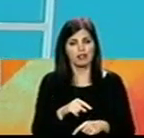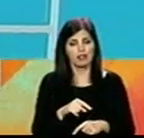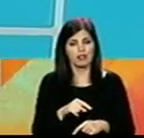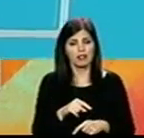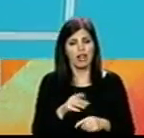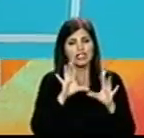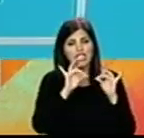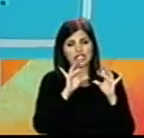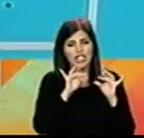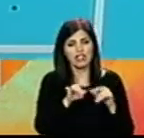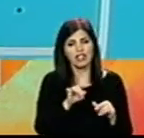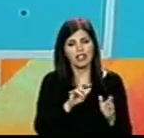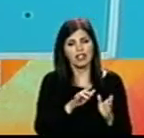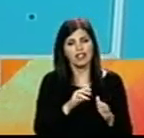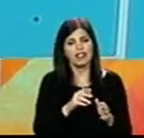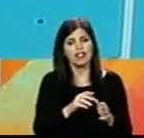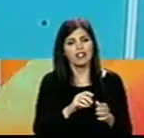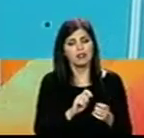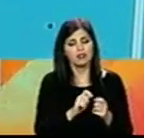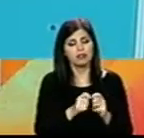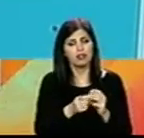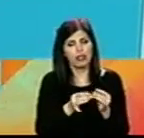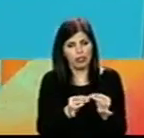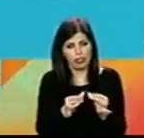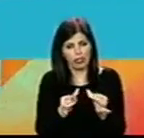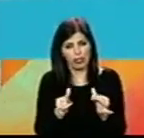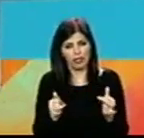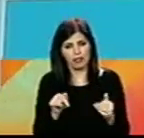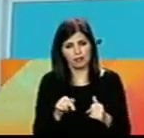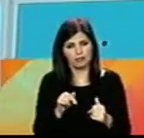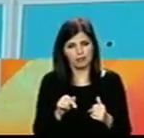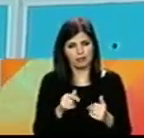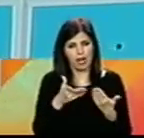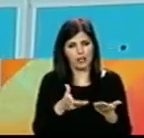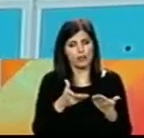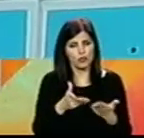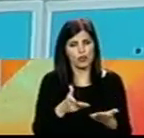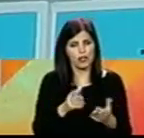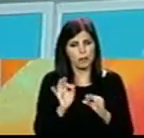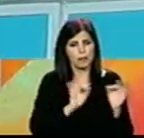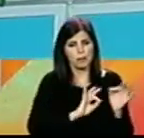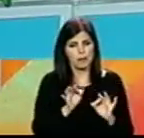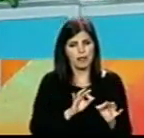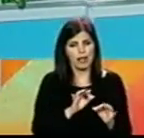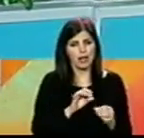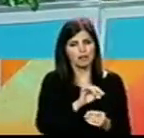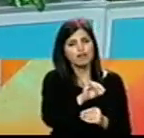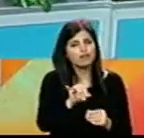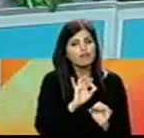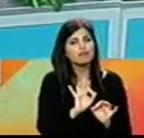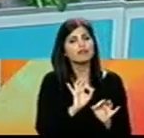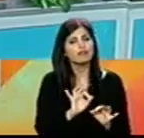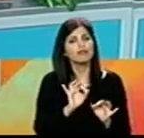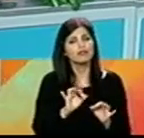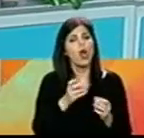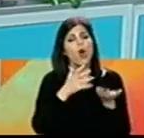ligeramente crocante, e a partir de ela obtenemos uma gelatina, que é esta que temos aqui, para ajudar-nos e elaboramos uma salsa típica da cocina vasca,